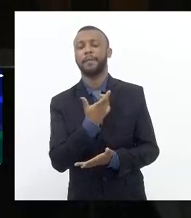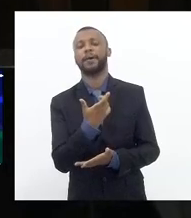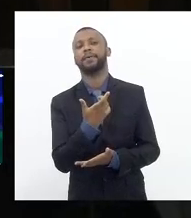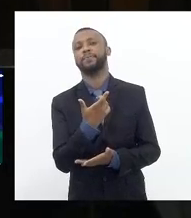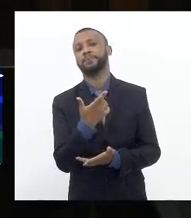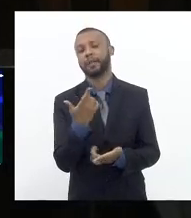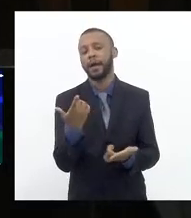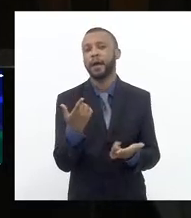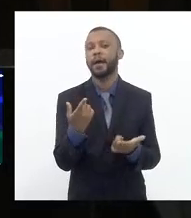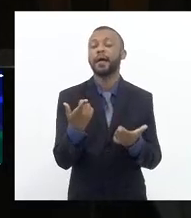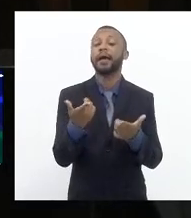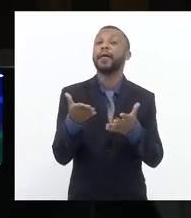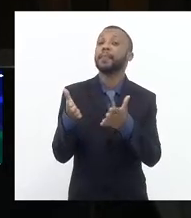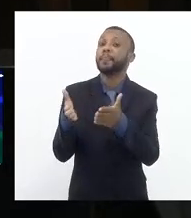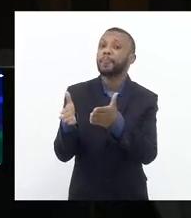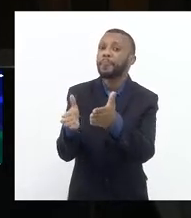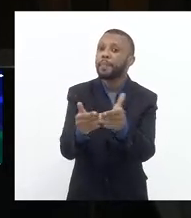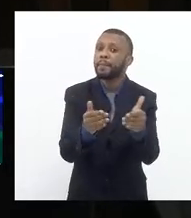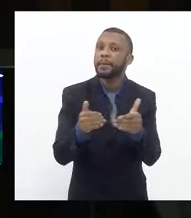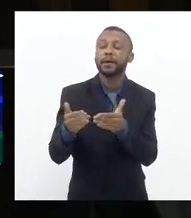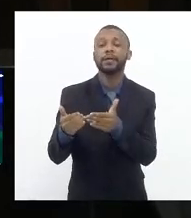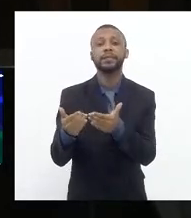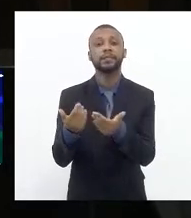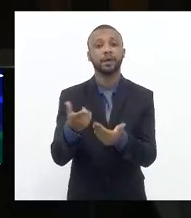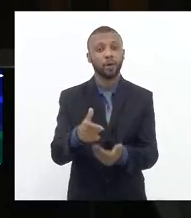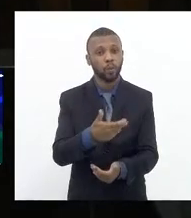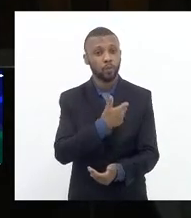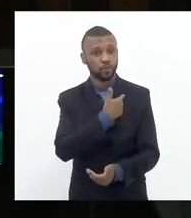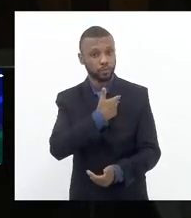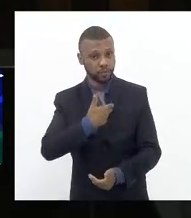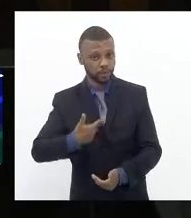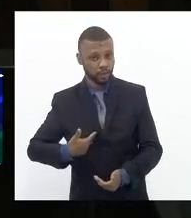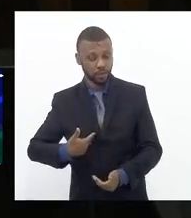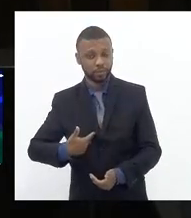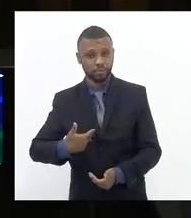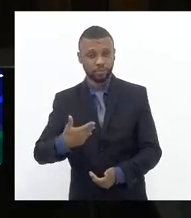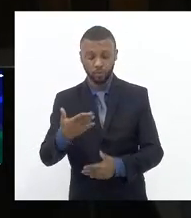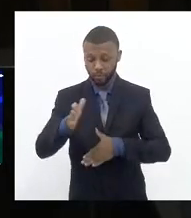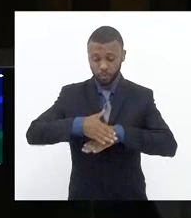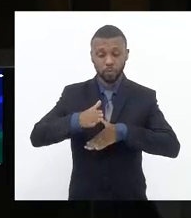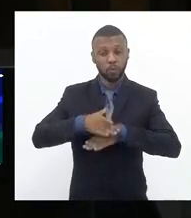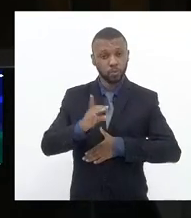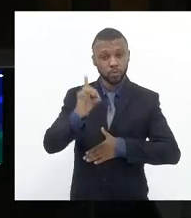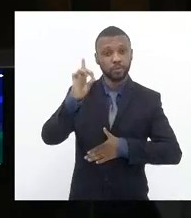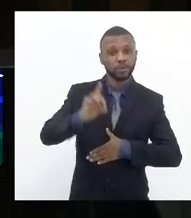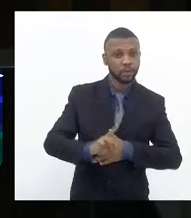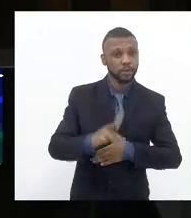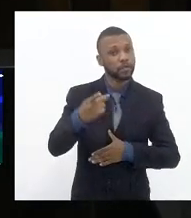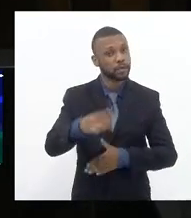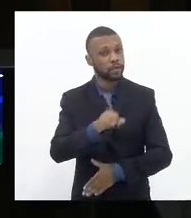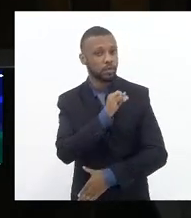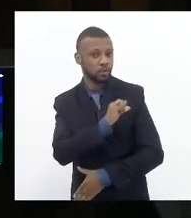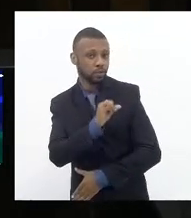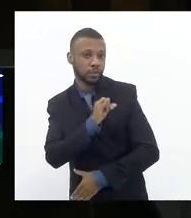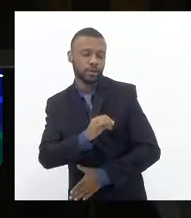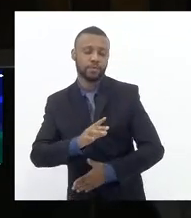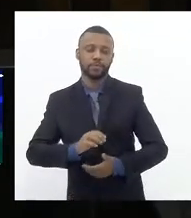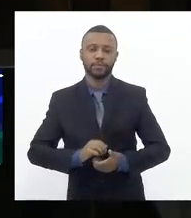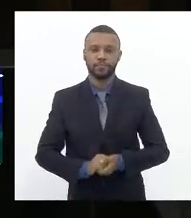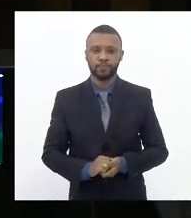demandam o Estado de Direito aqui no nosso Estado. Quando a gente está debatendo